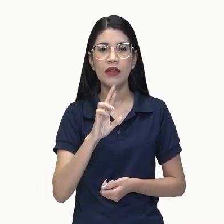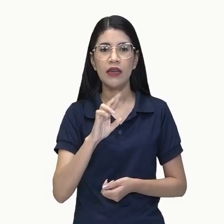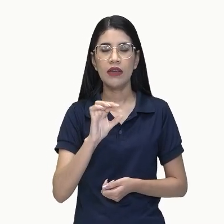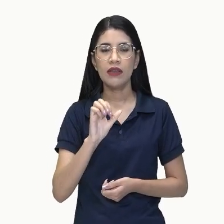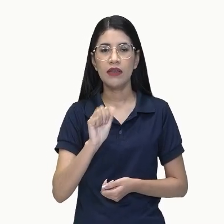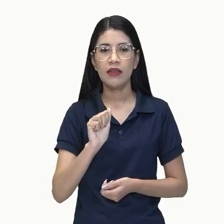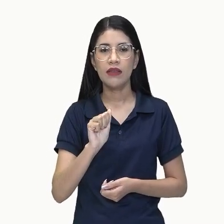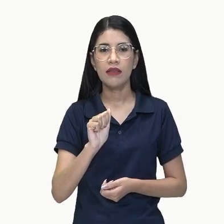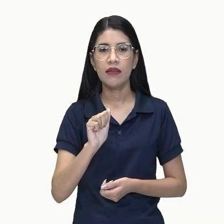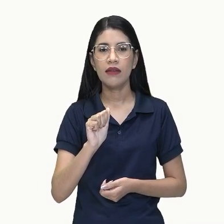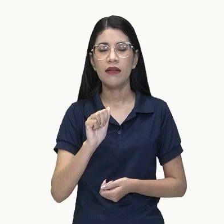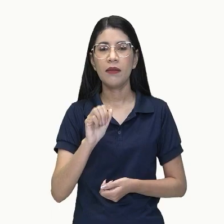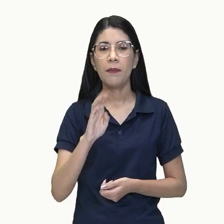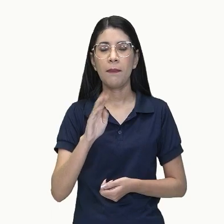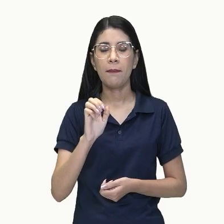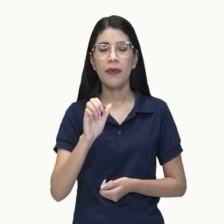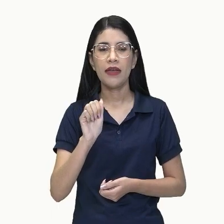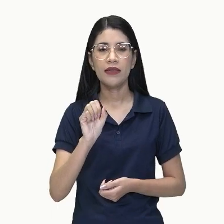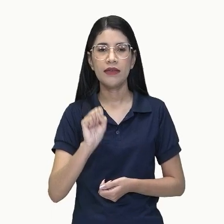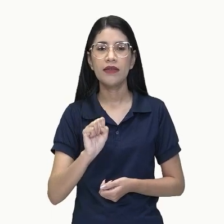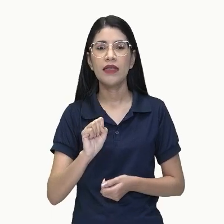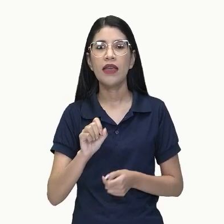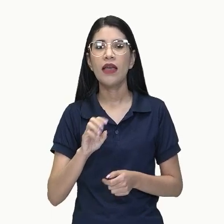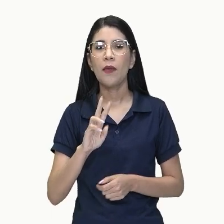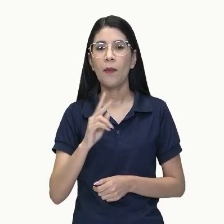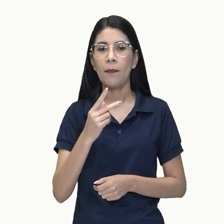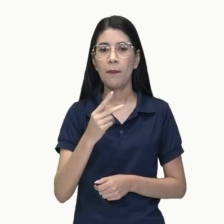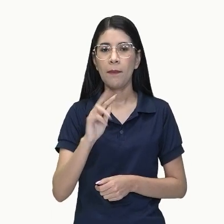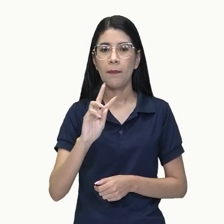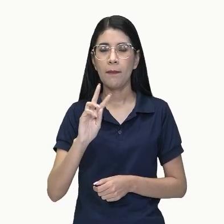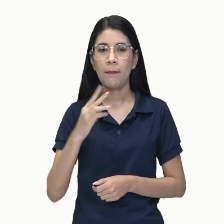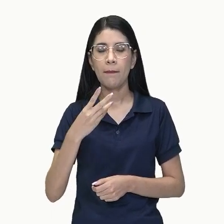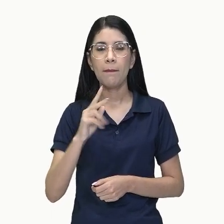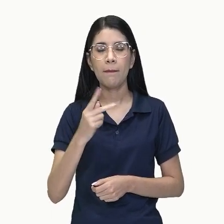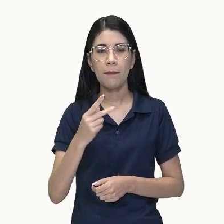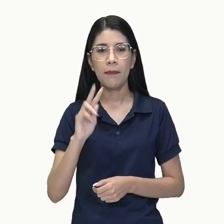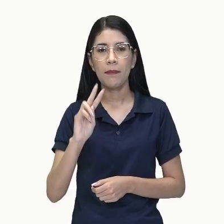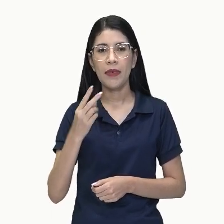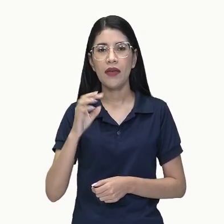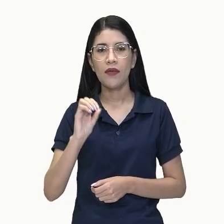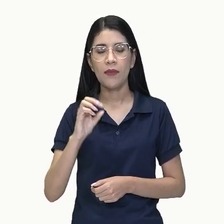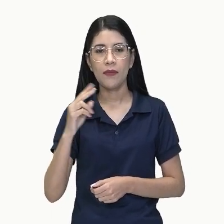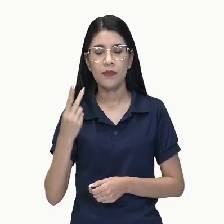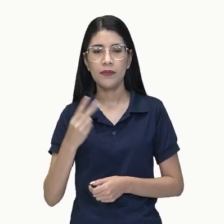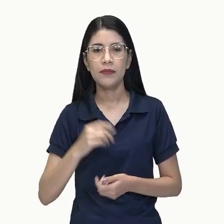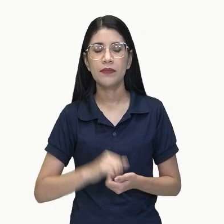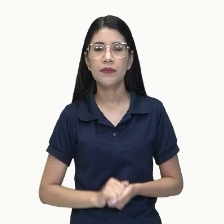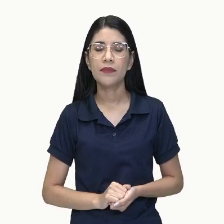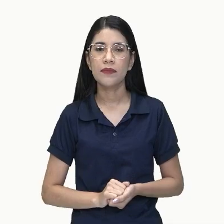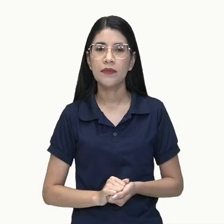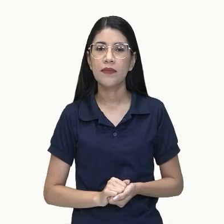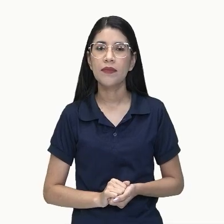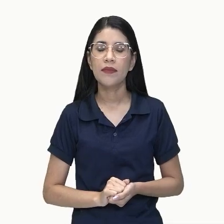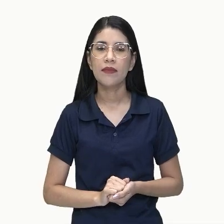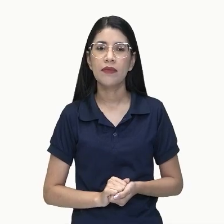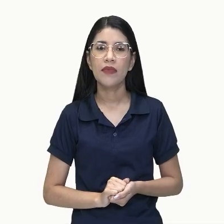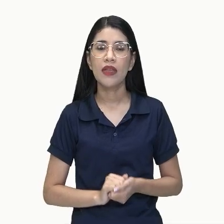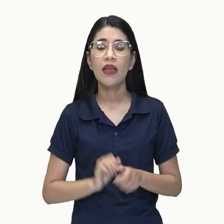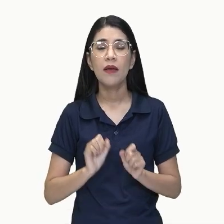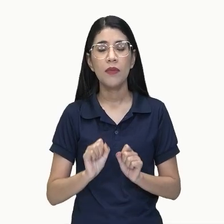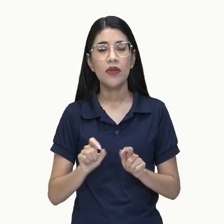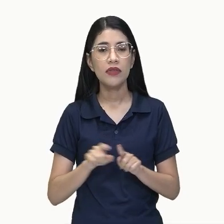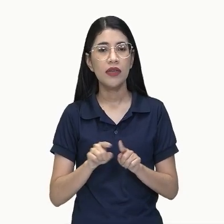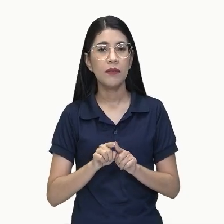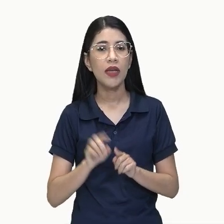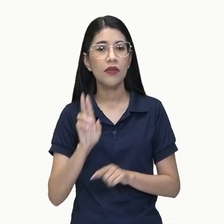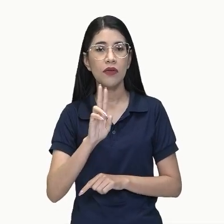muito importante a gente observar a composição das bases. Podemos nomear também as